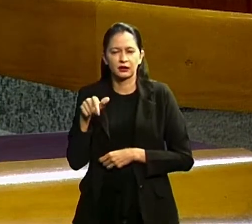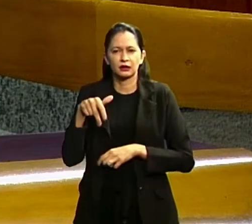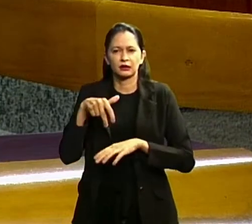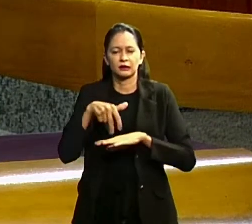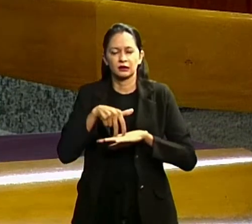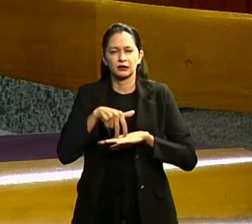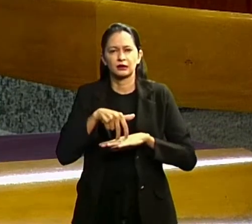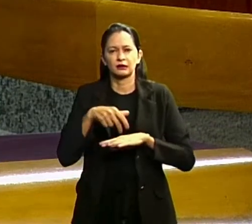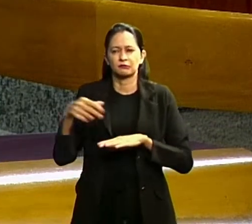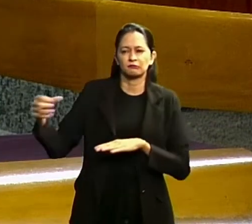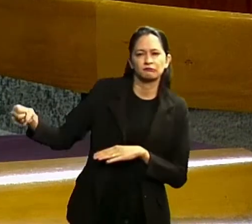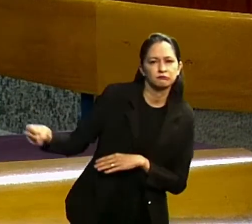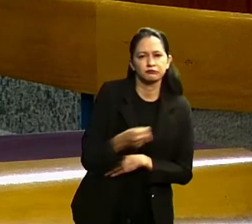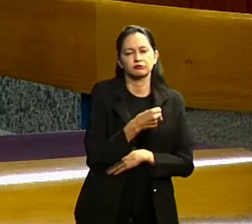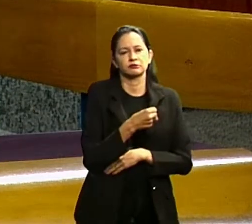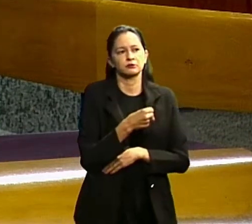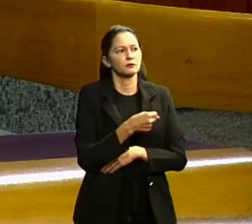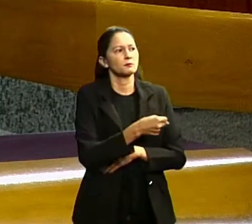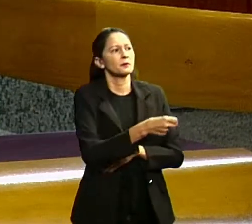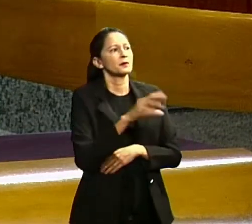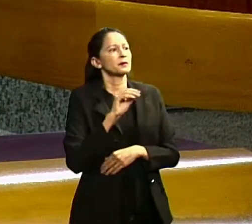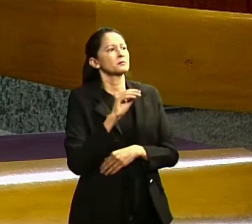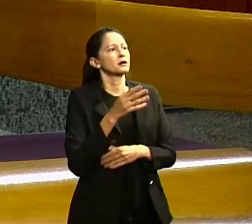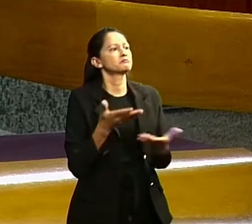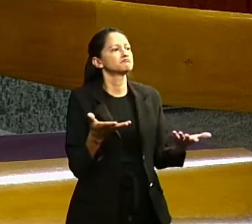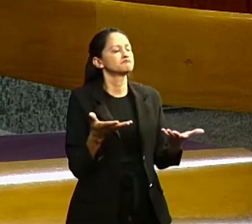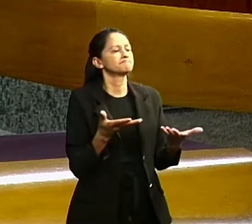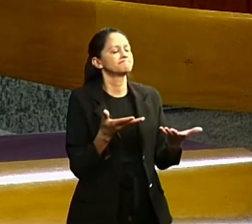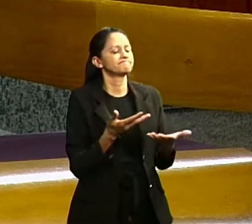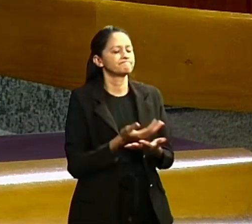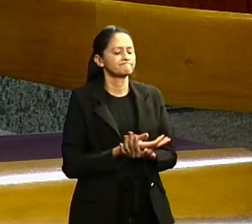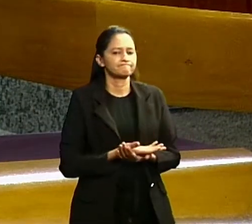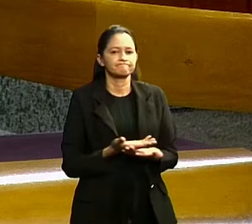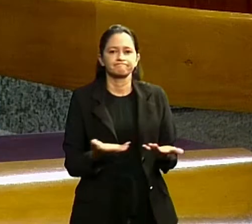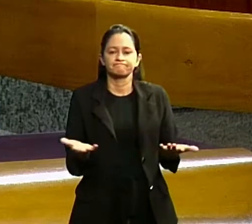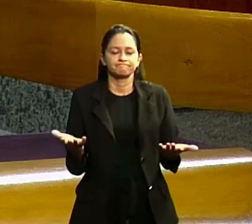de humilhação, naquele momento